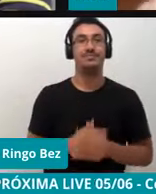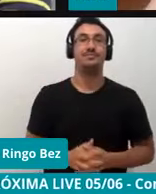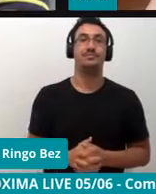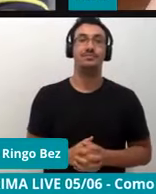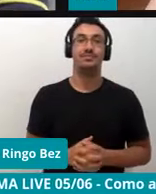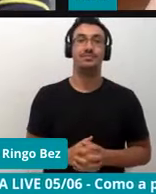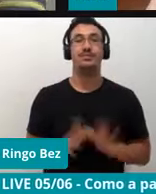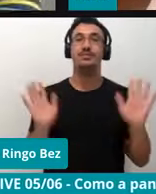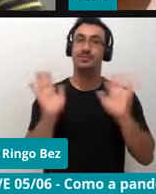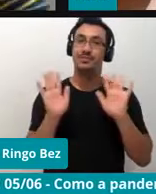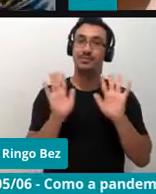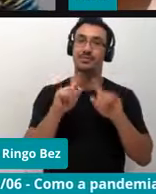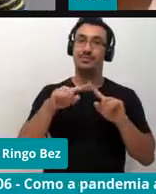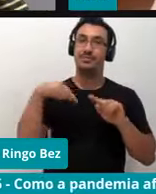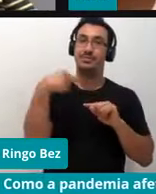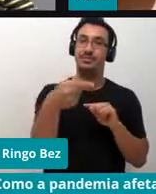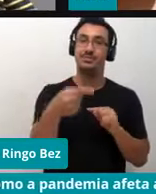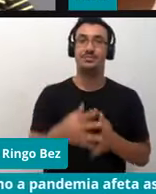a próxima.